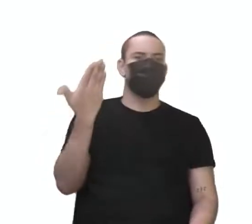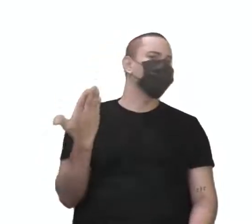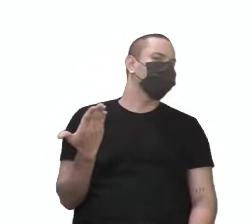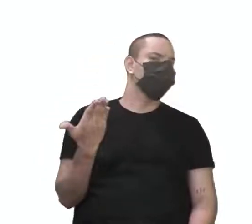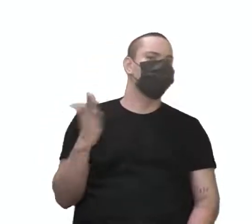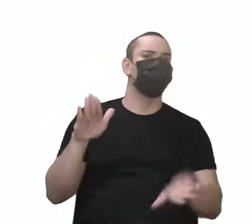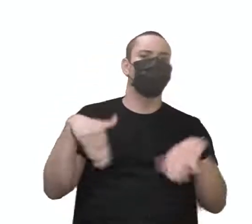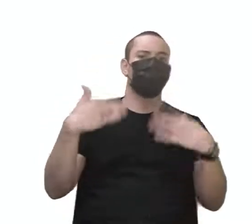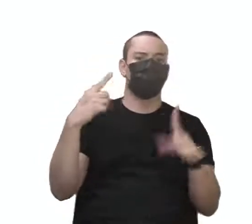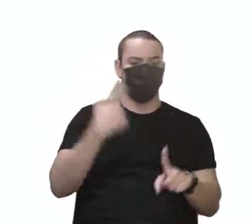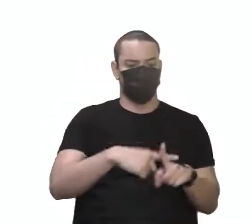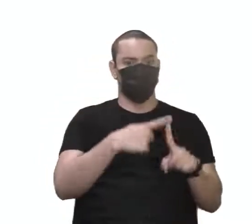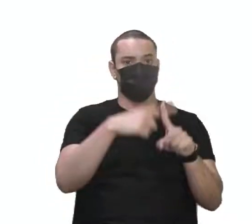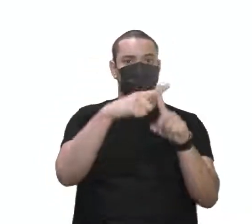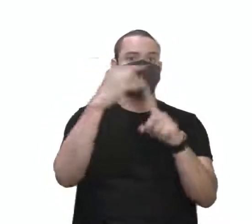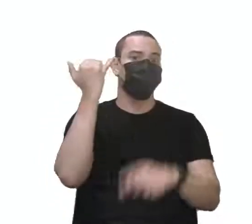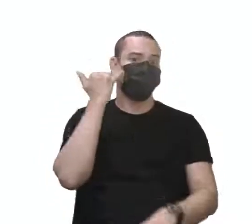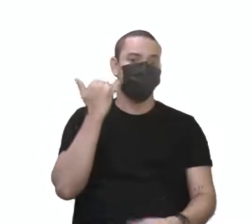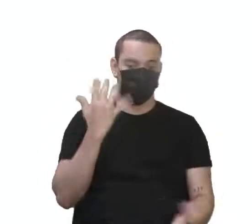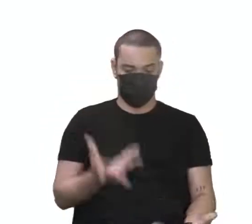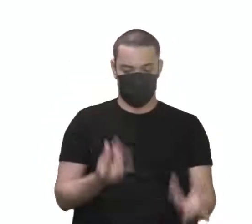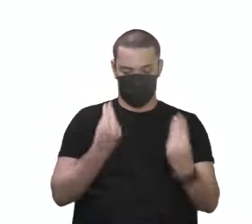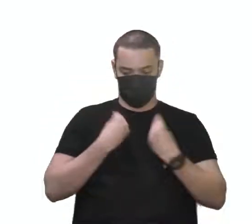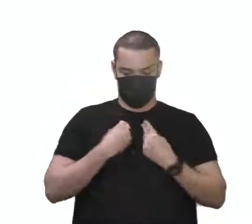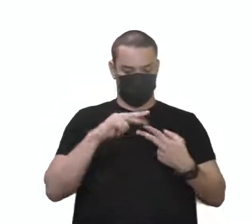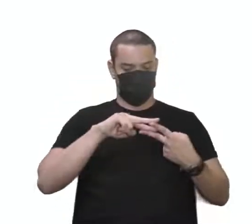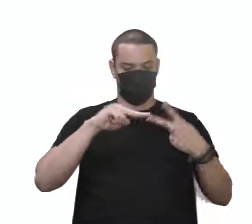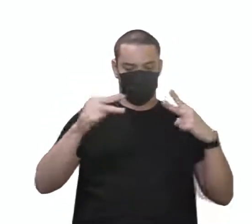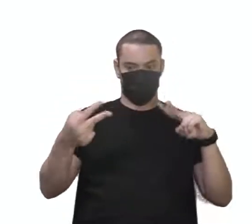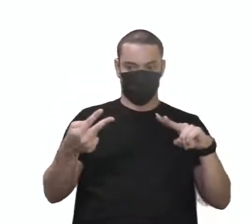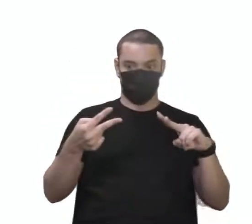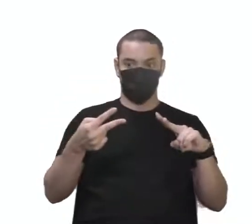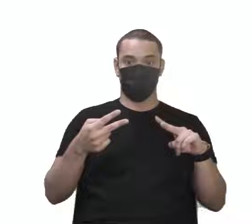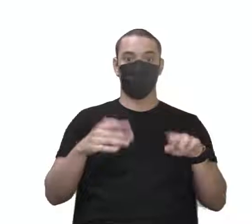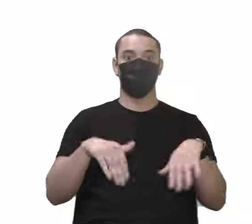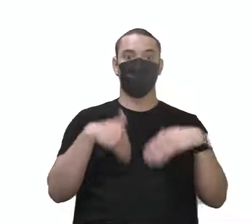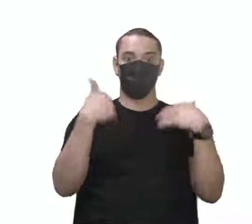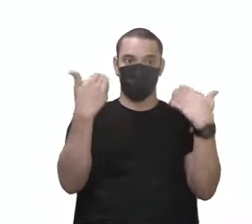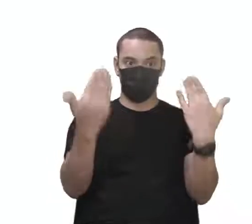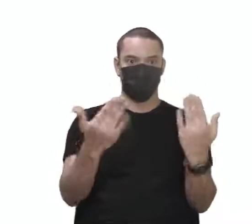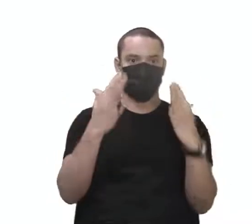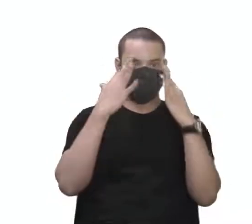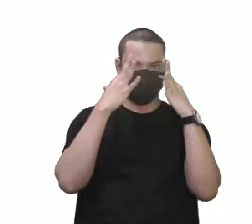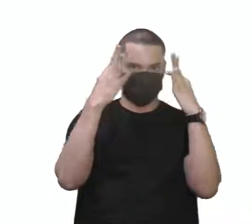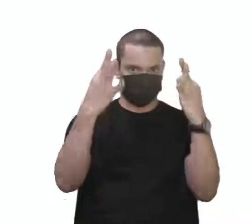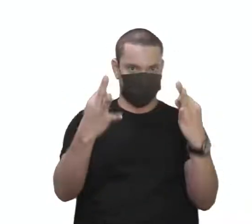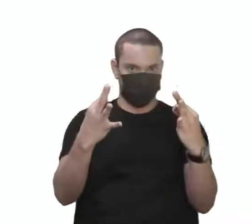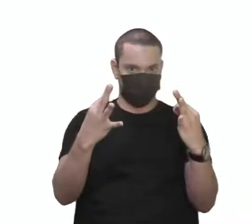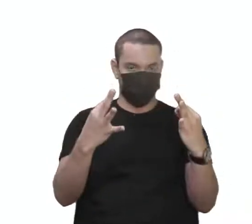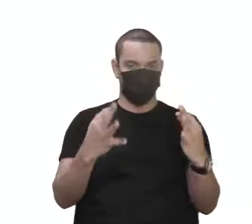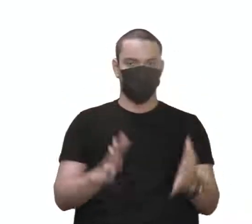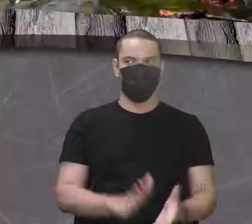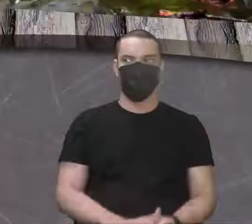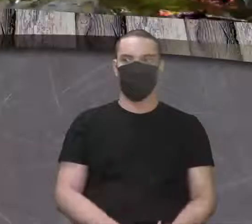é a vantagem que ele vai me trazer, né? E aí, galera, presta atenção. Aqui para